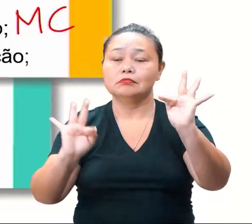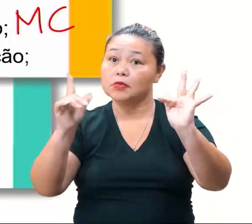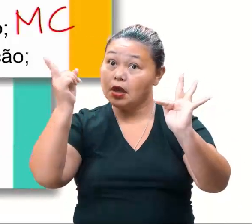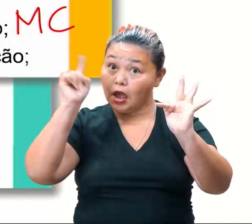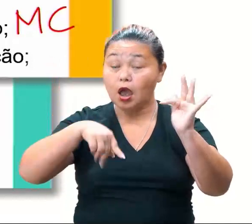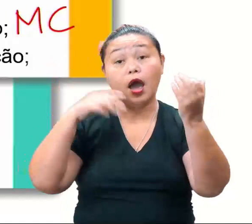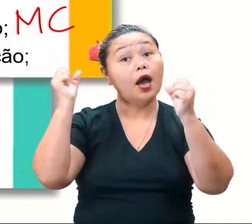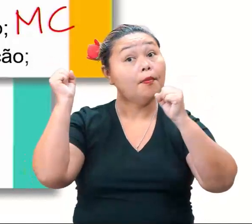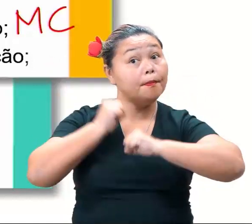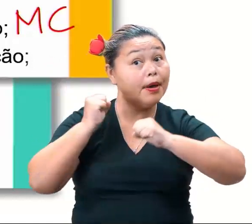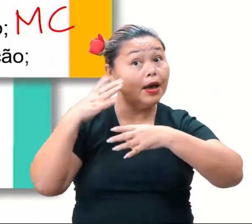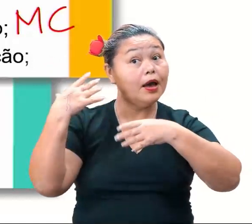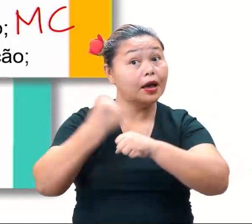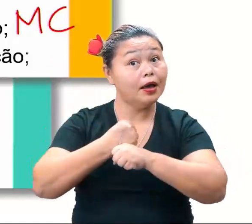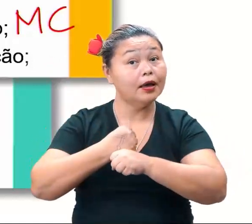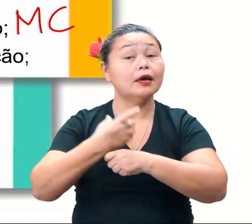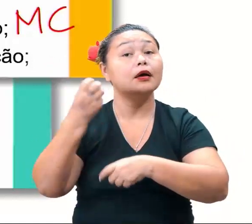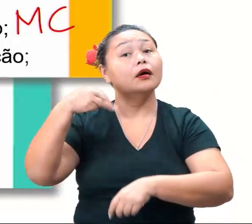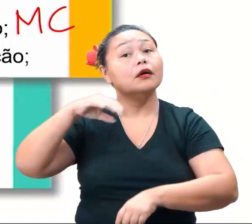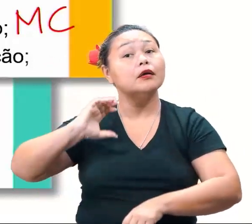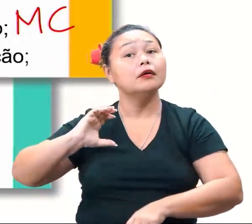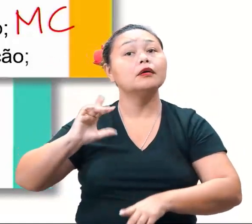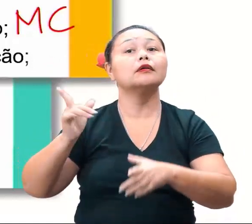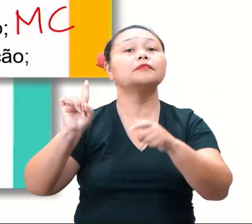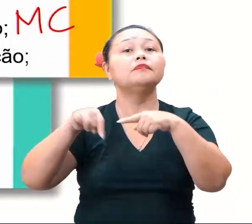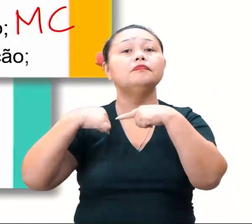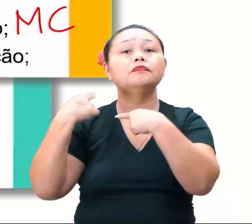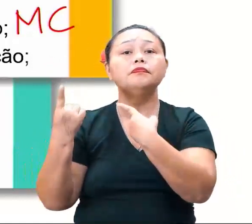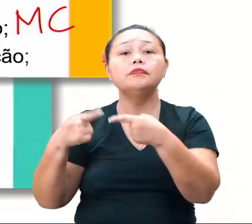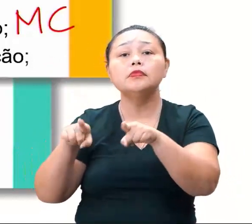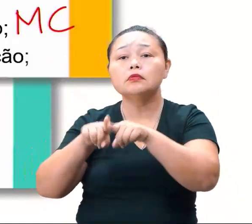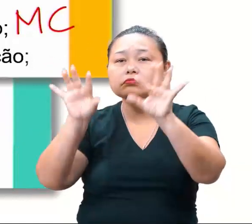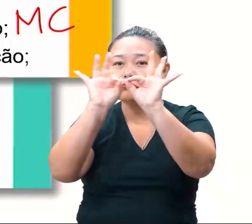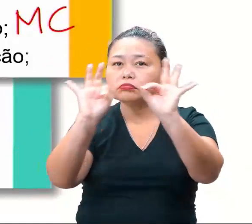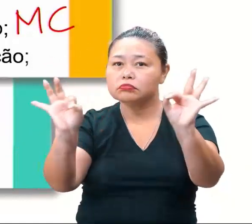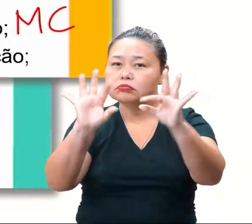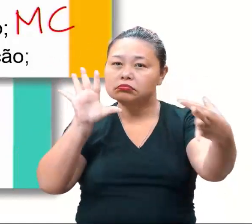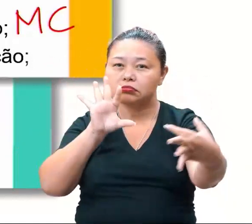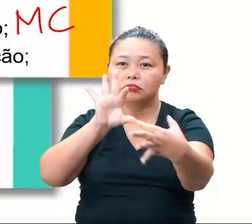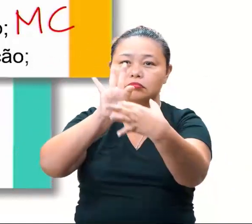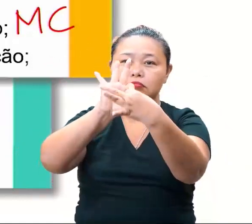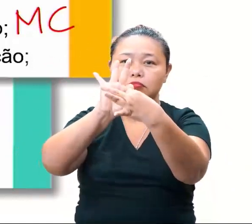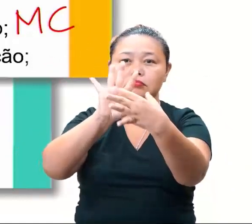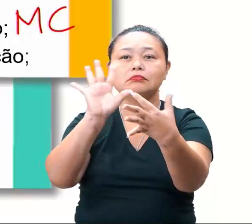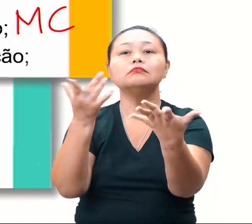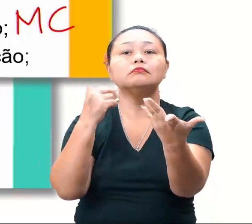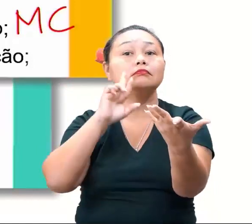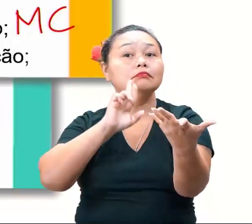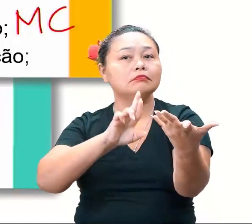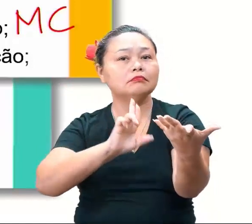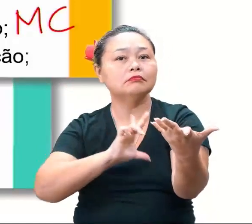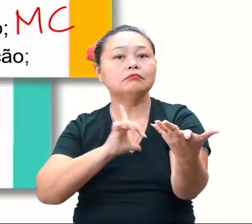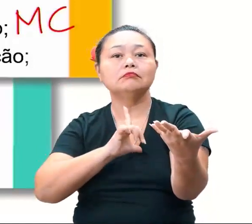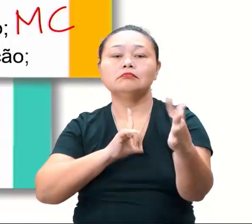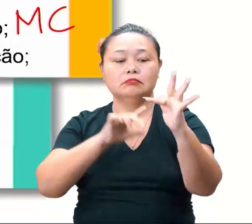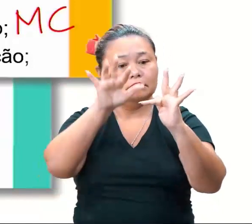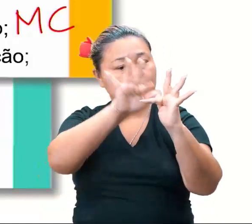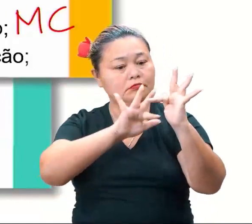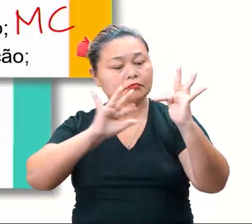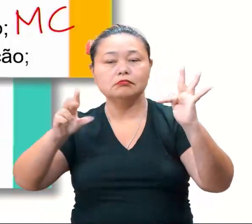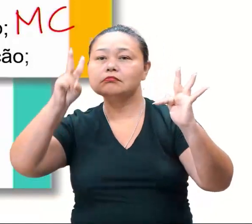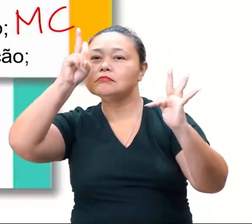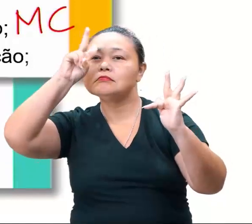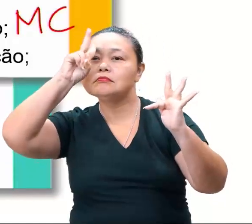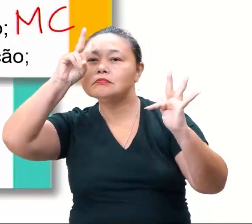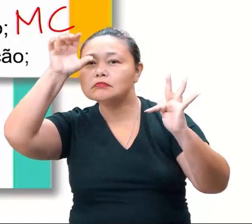calcular, nossa MC, máquina de calcular, e claro, envolvendo em problemas. Beleza. No gráfico da função, a gente lembra que aprendeu